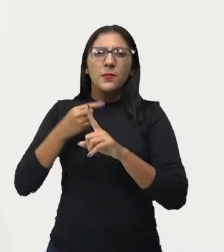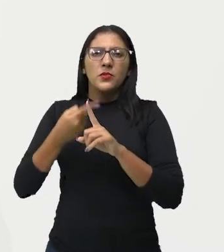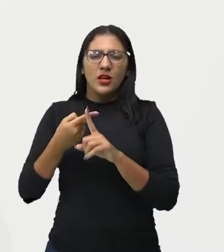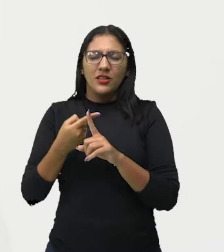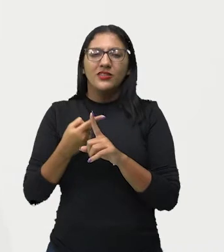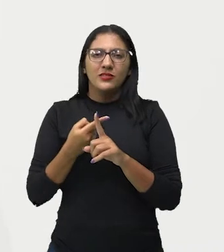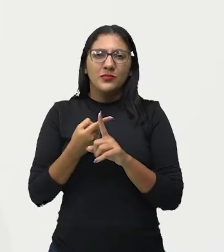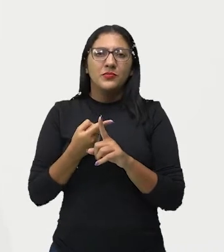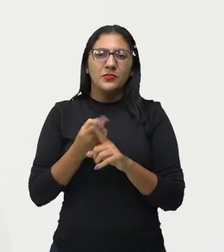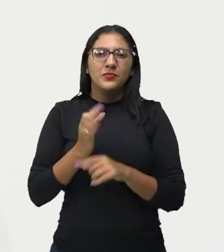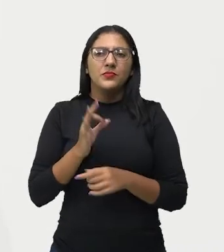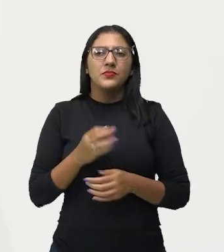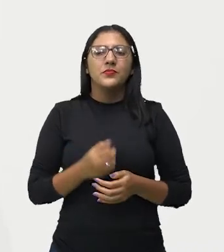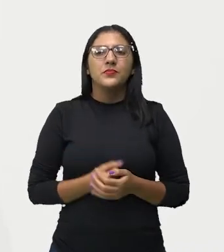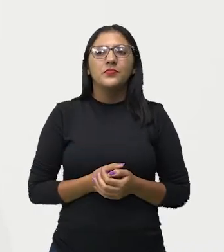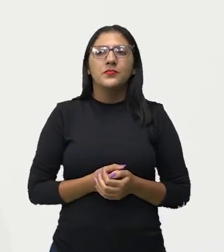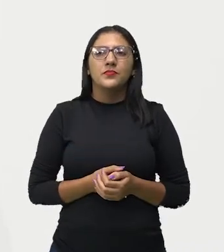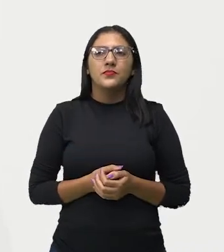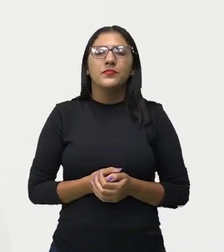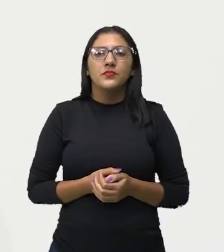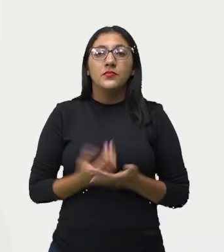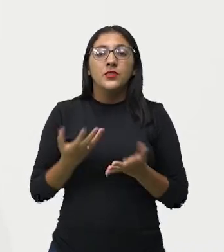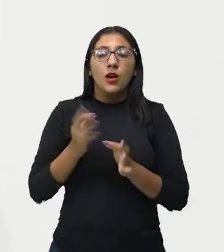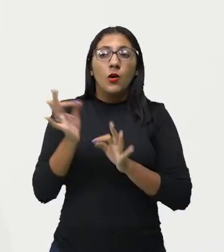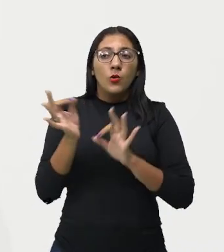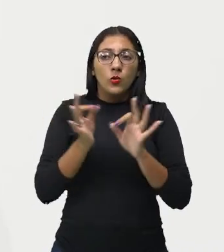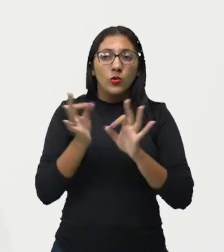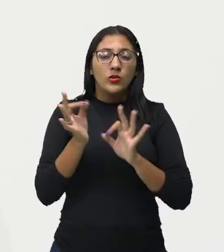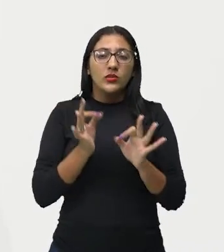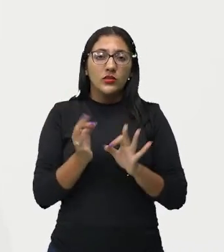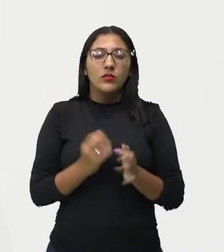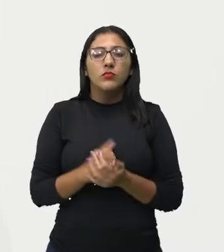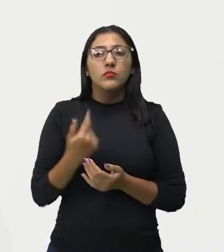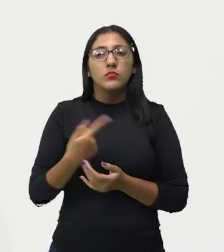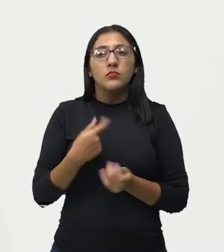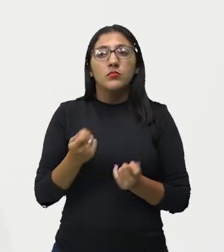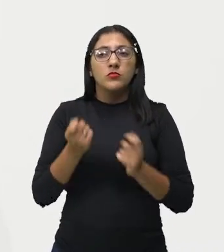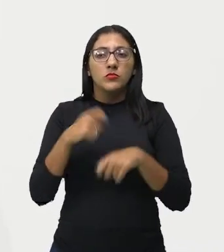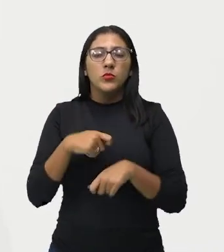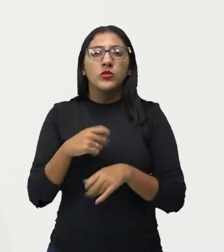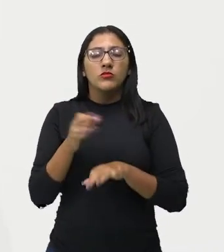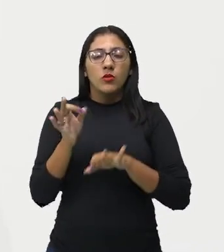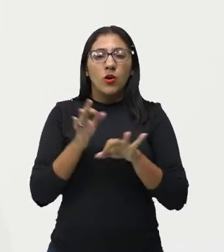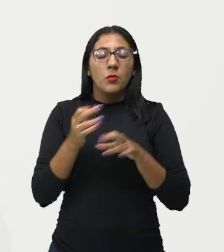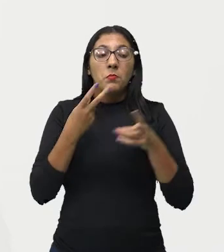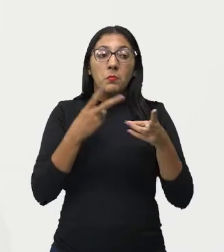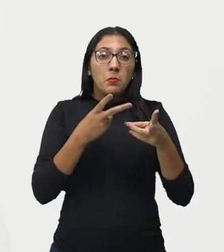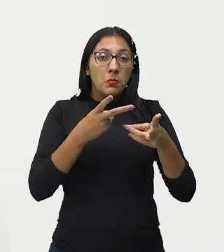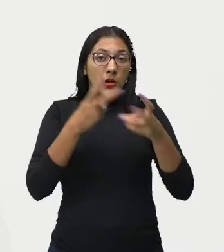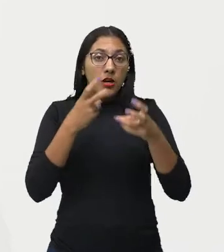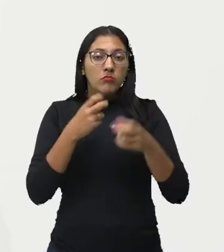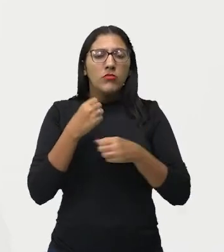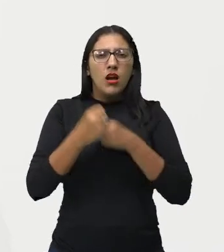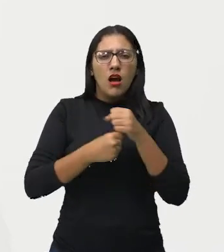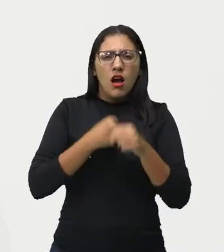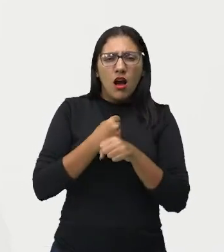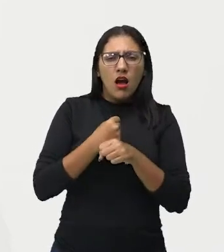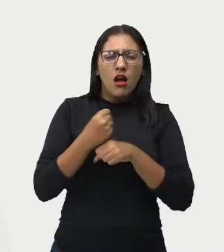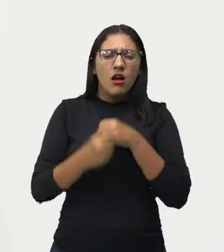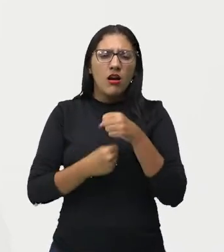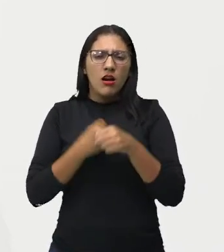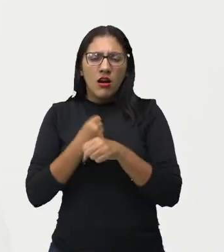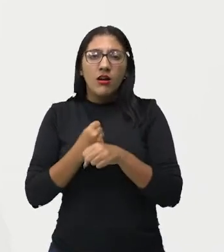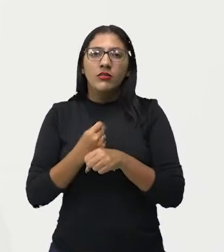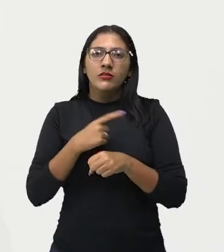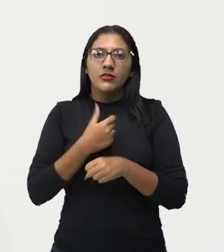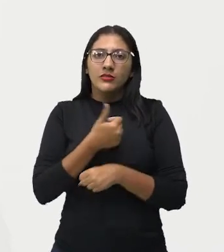de 100, né? E aí, feito isso, então a gente percebeu que a cada ano ele ganhava